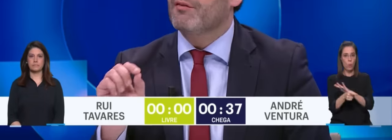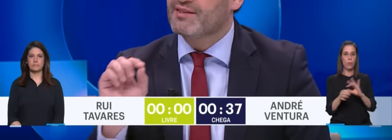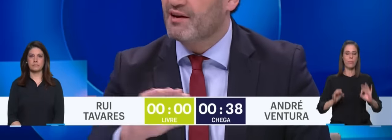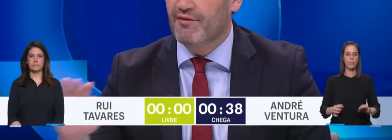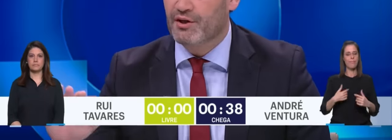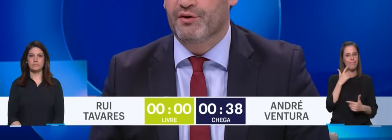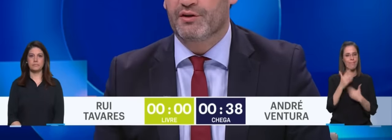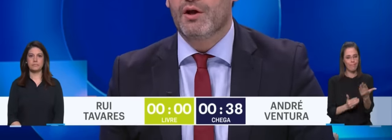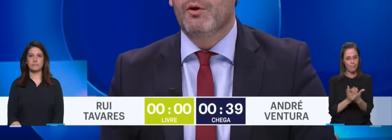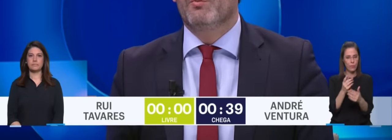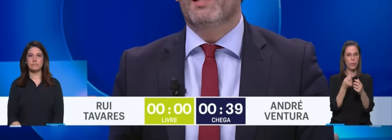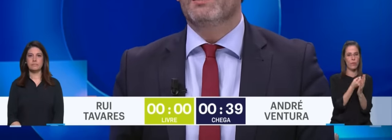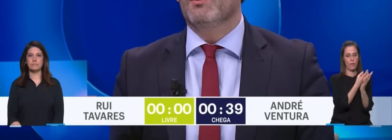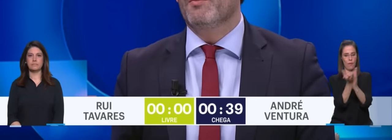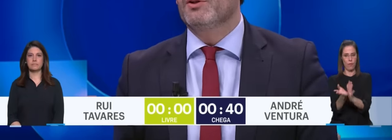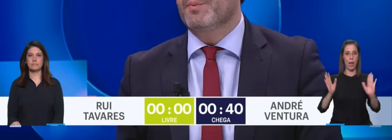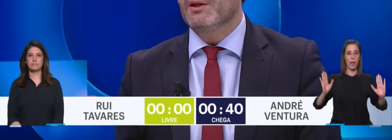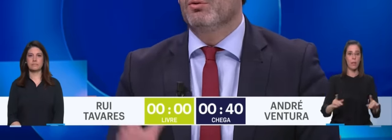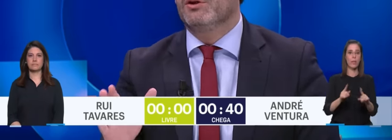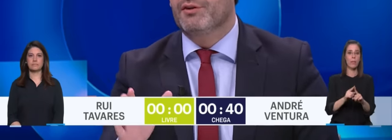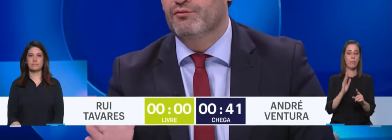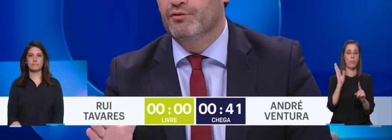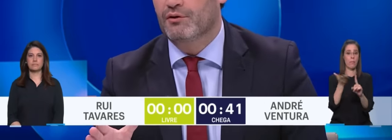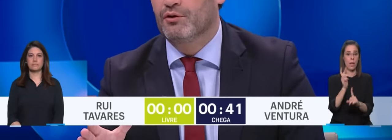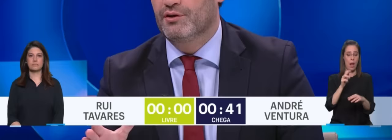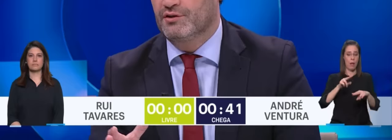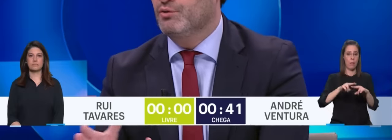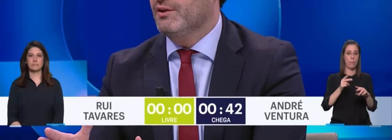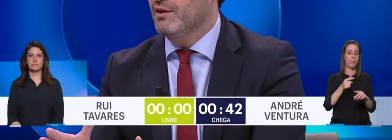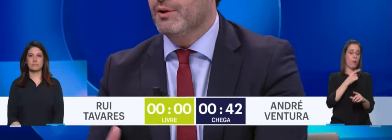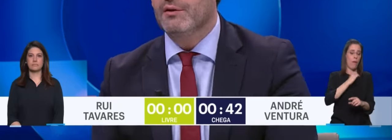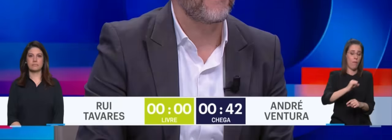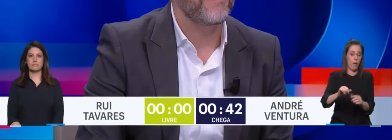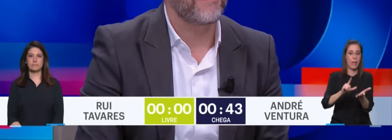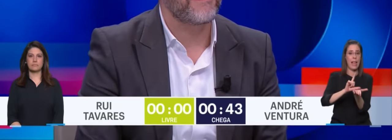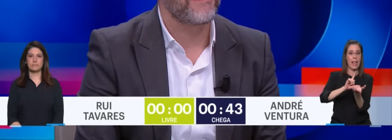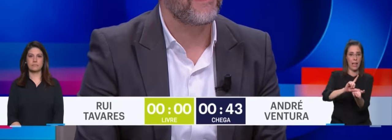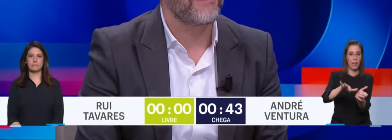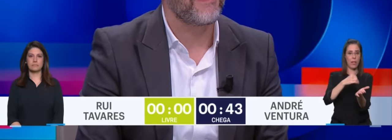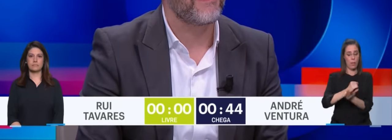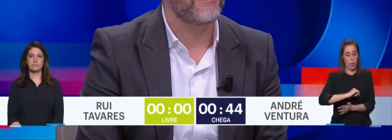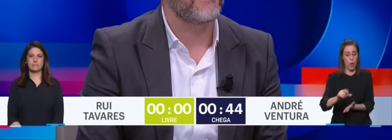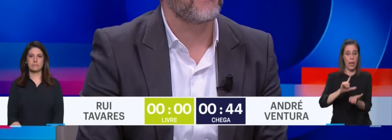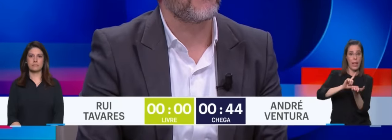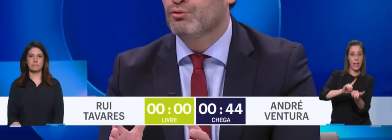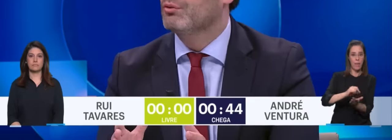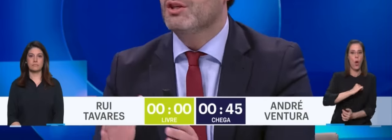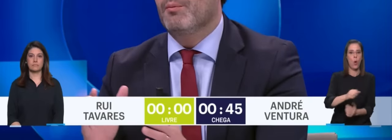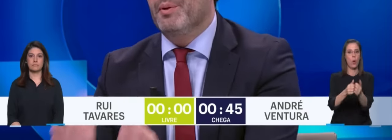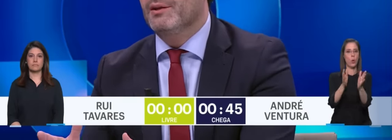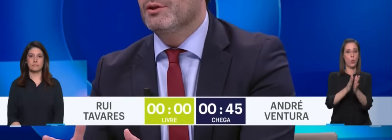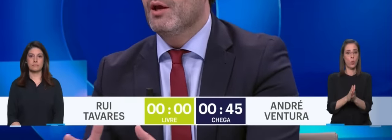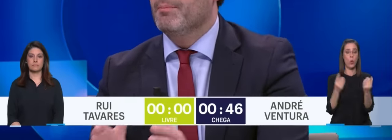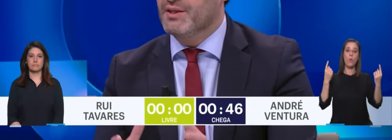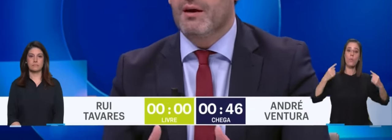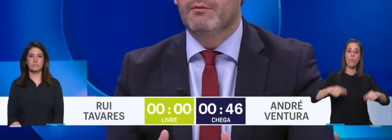que nós temos que avançar em várias frentes uma delas é o aumento das penas que o livre tem votado contra sistematicamente Aliás o livre é completamente contra tudo o que seja